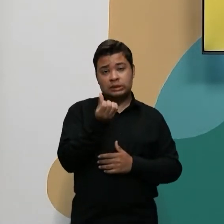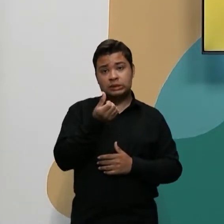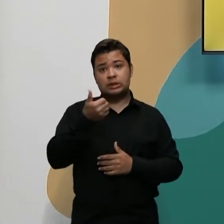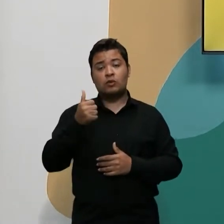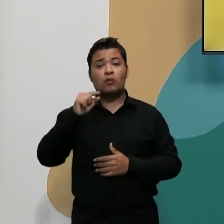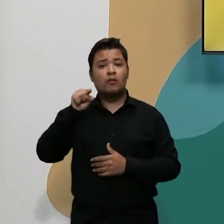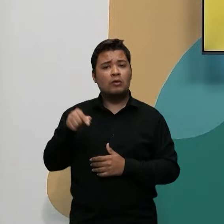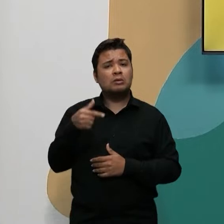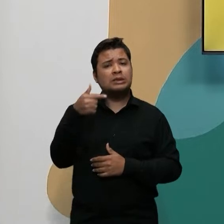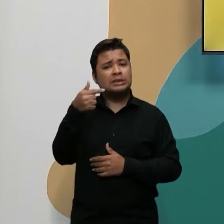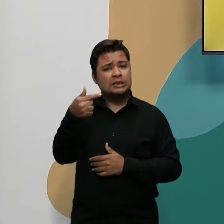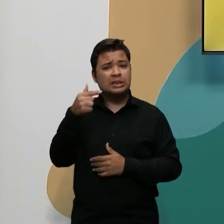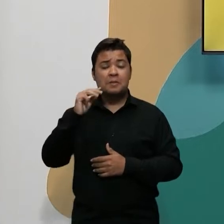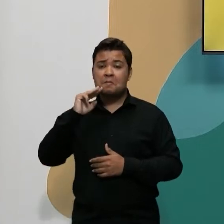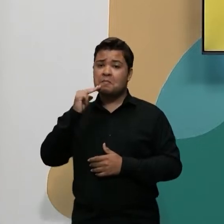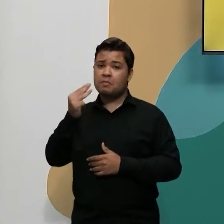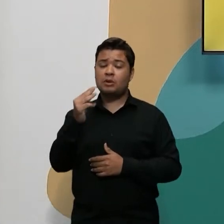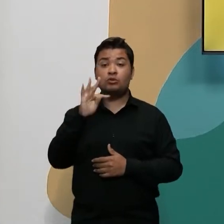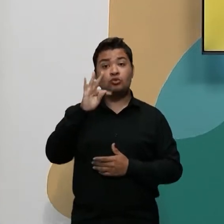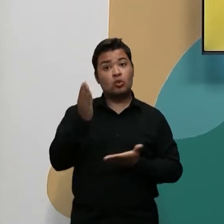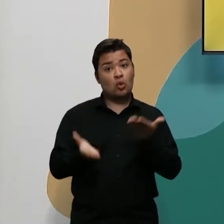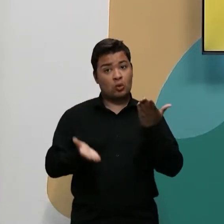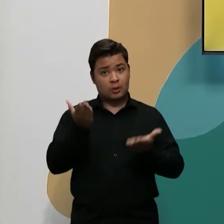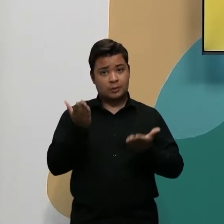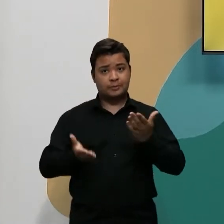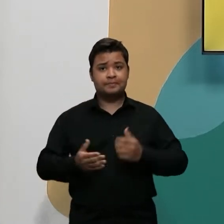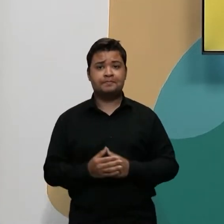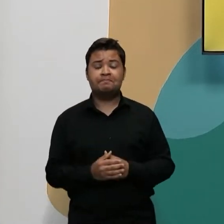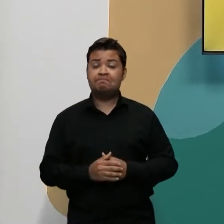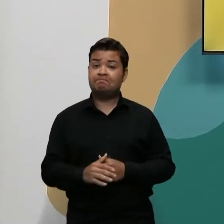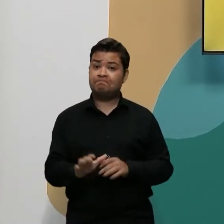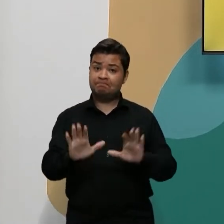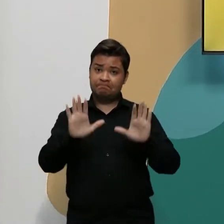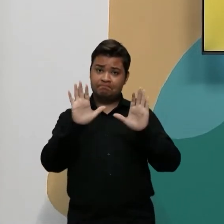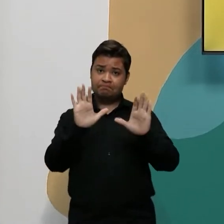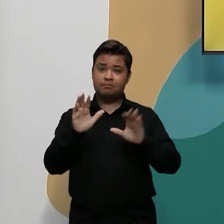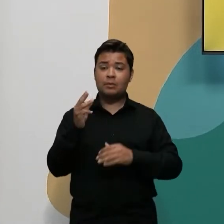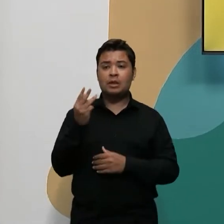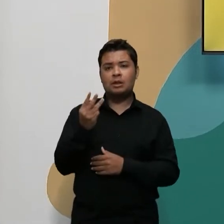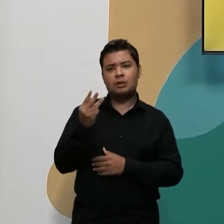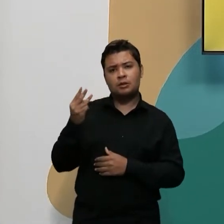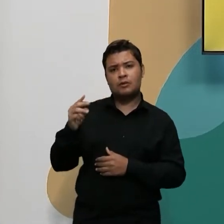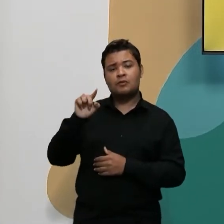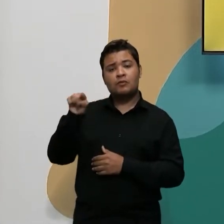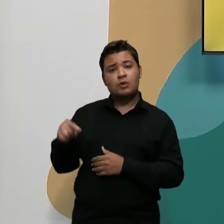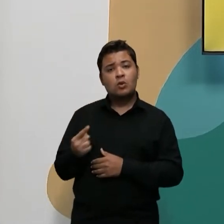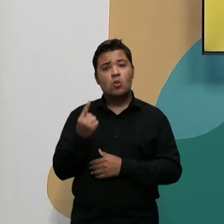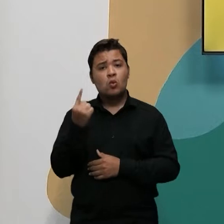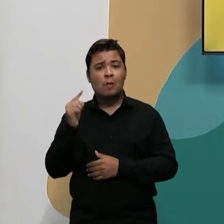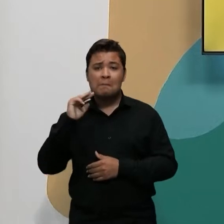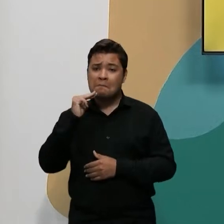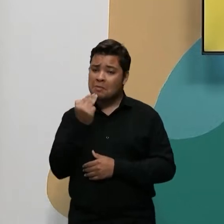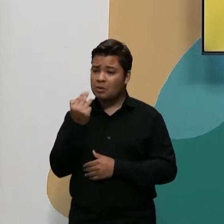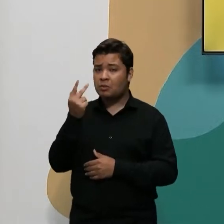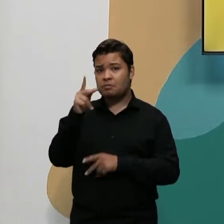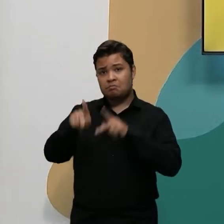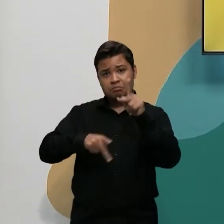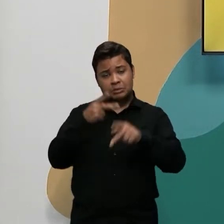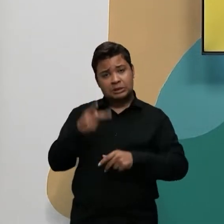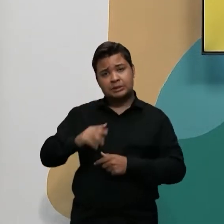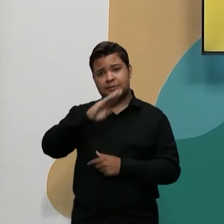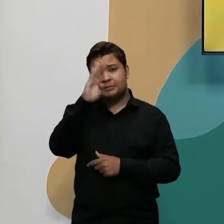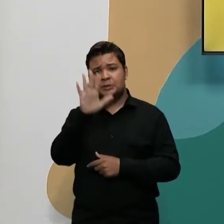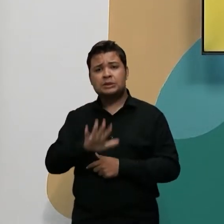261,7 milhões de toneladas. Por outro lado, 33,1 milhões de brasileiros